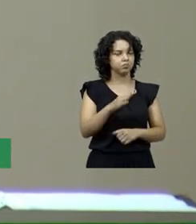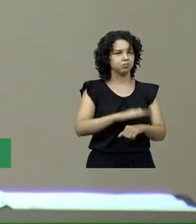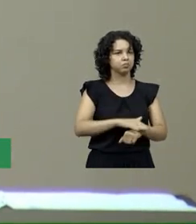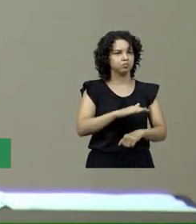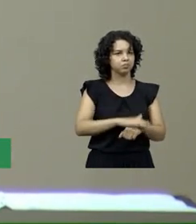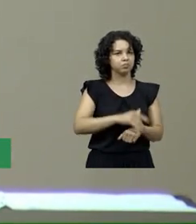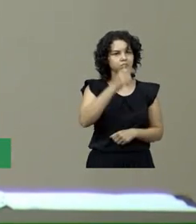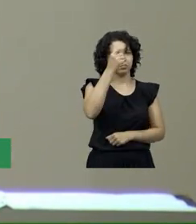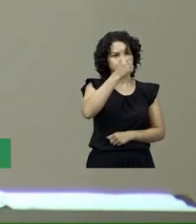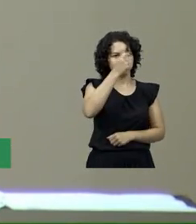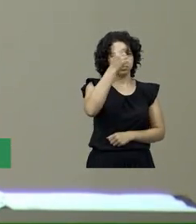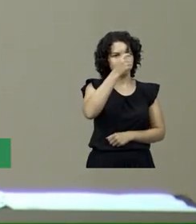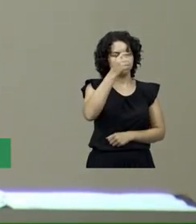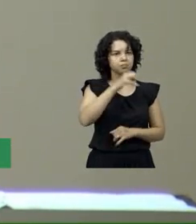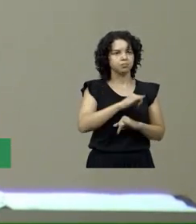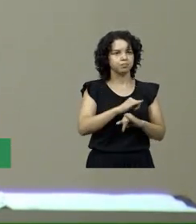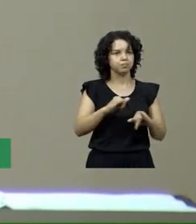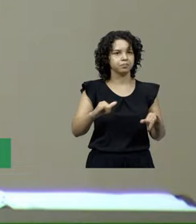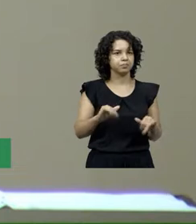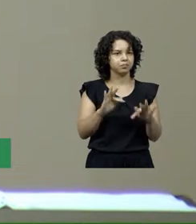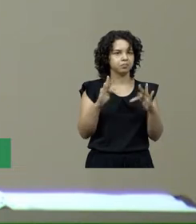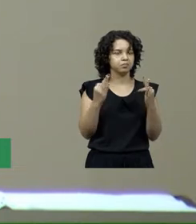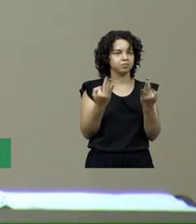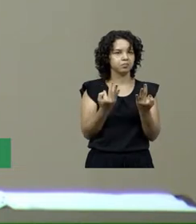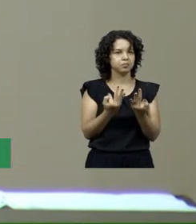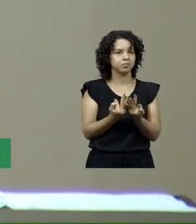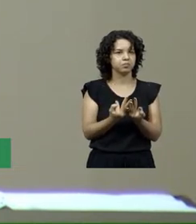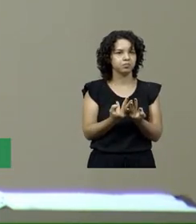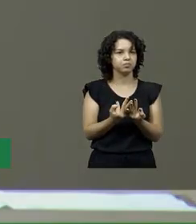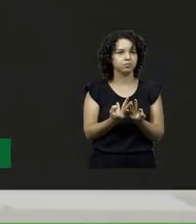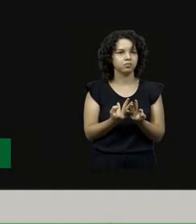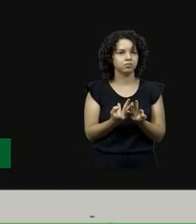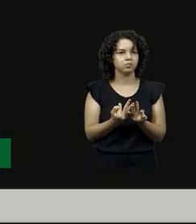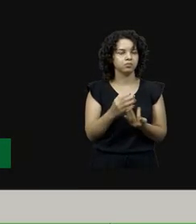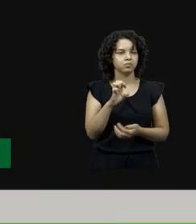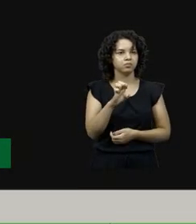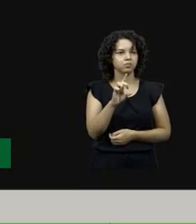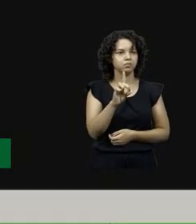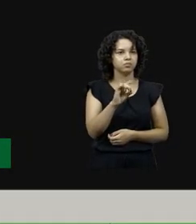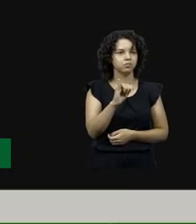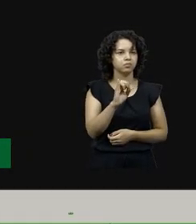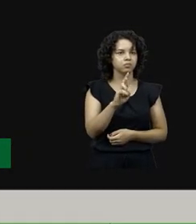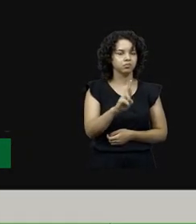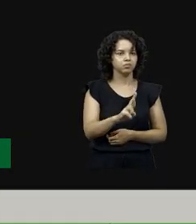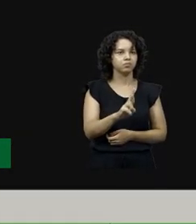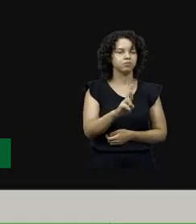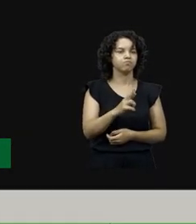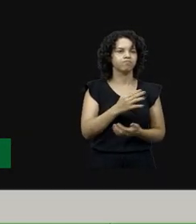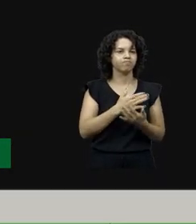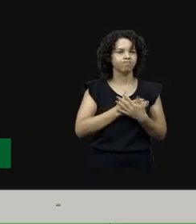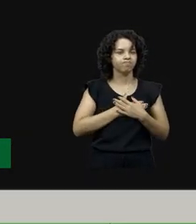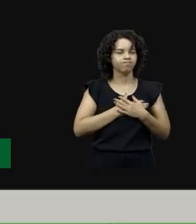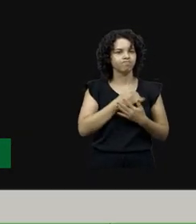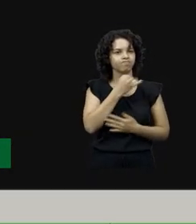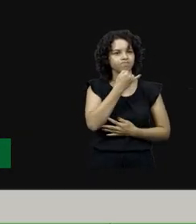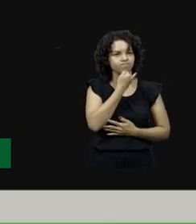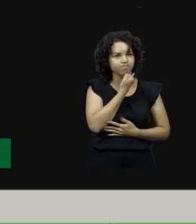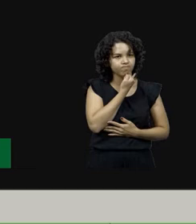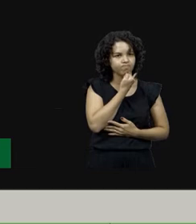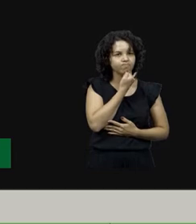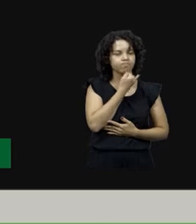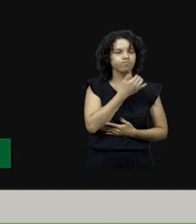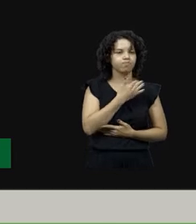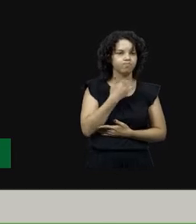Kudilac, manifestando aos familiares do senhor Edi Luiz de Lemos pesar pelo seu